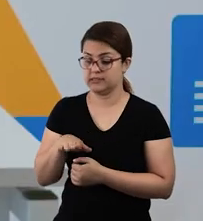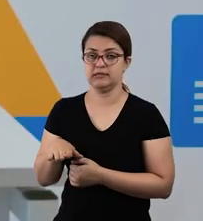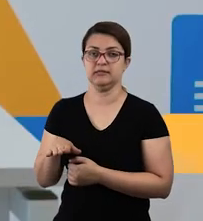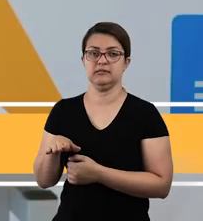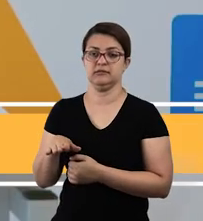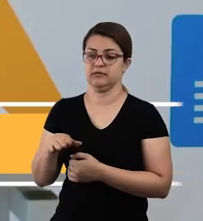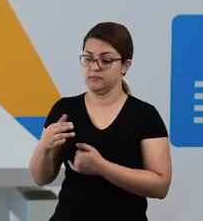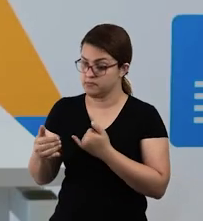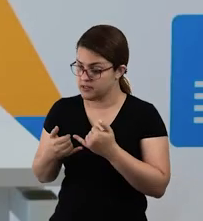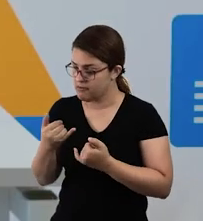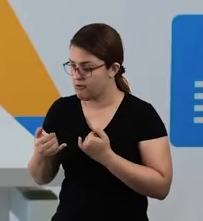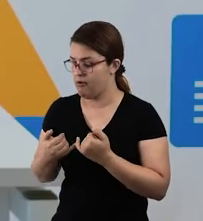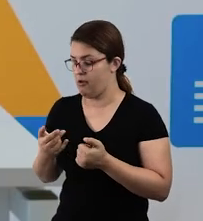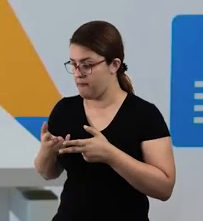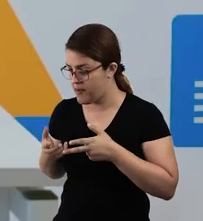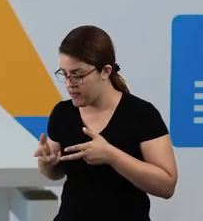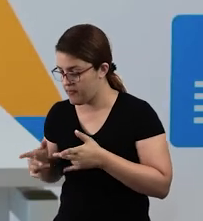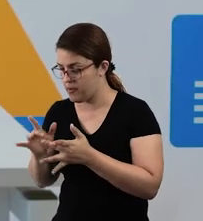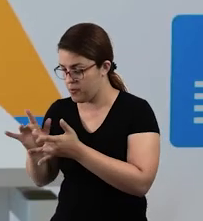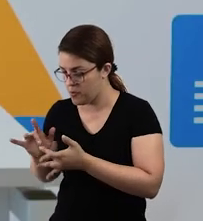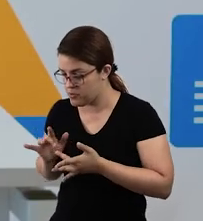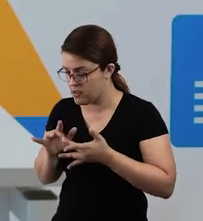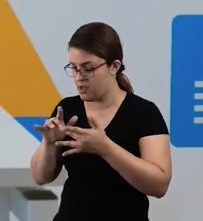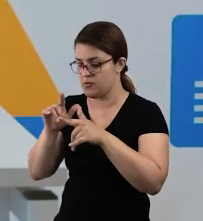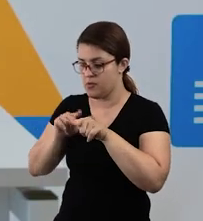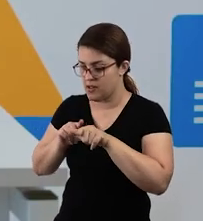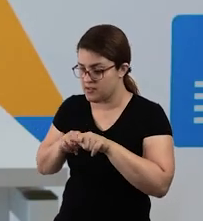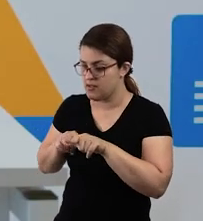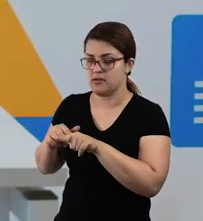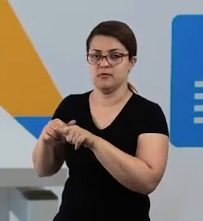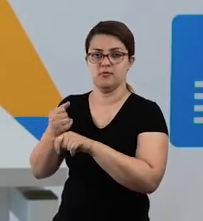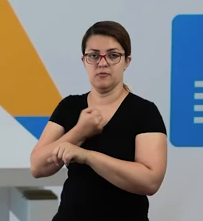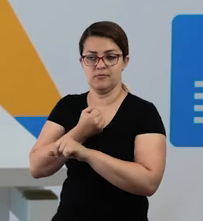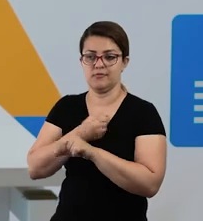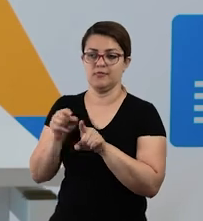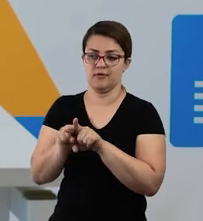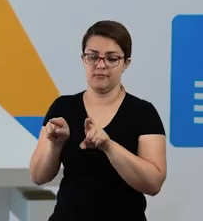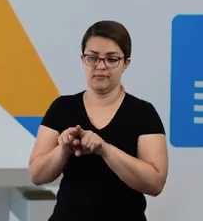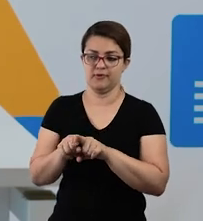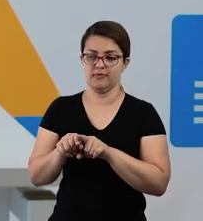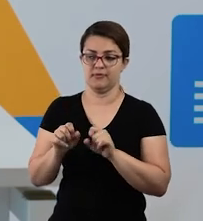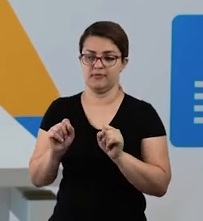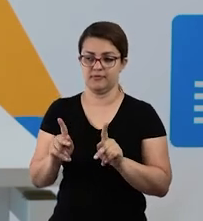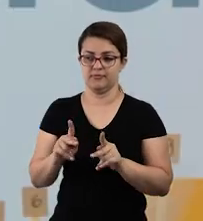as crianças explorarem, ter o contato com as letras e também com os